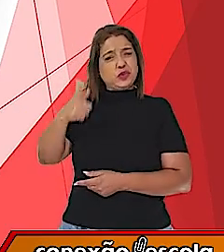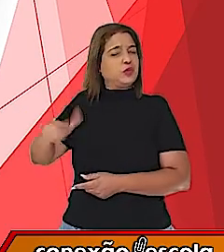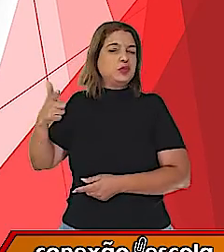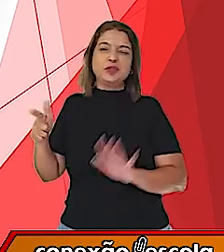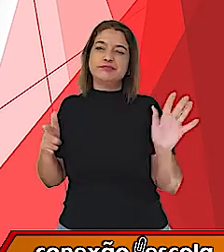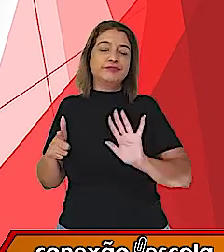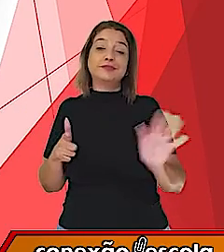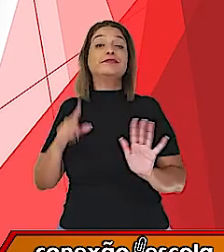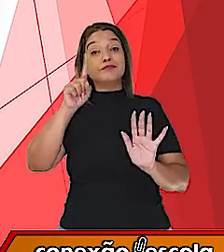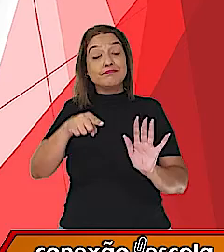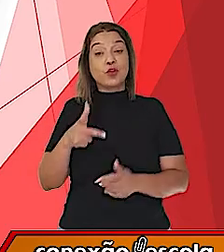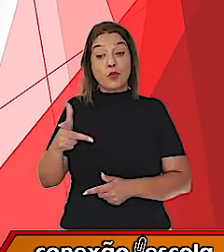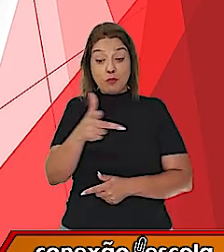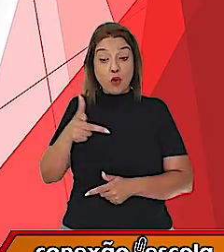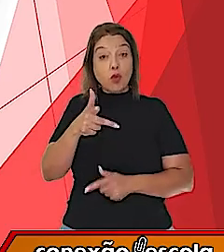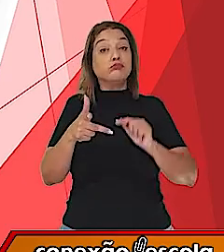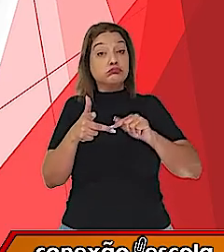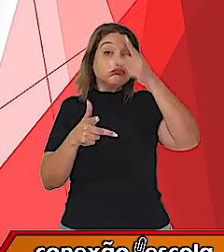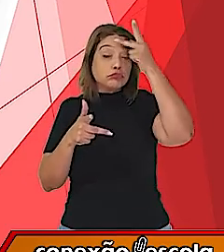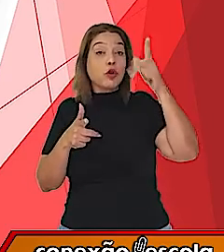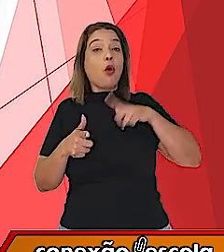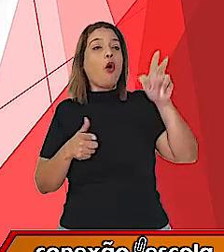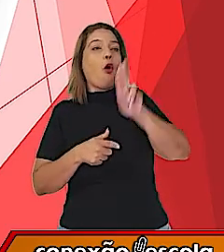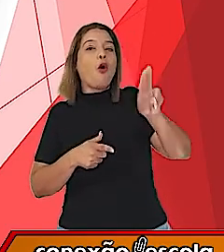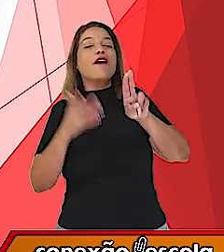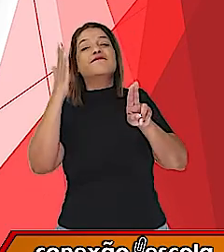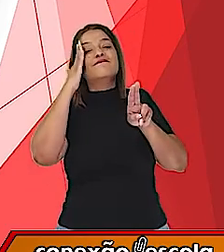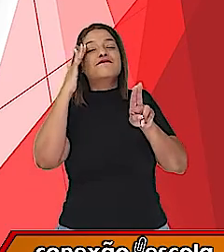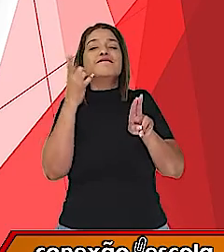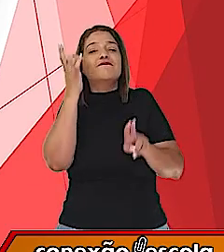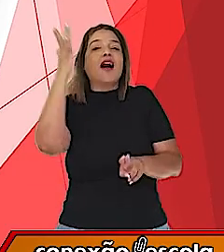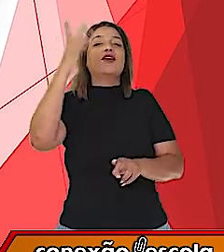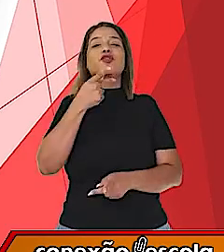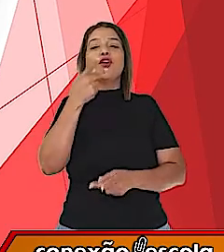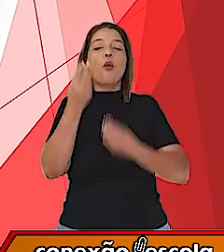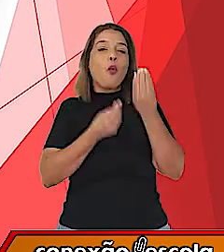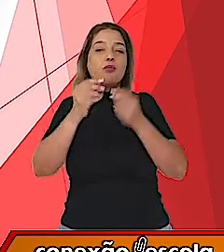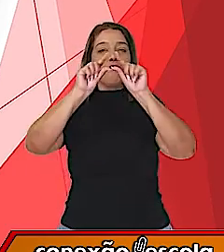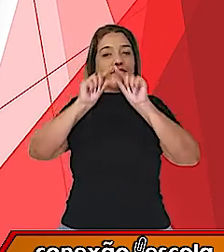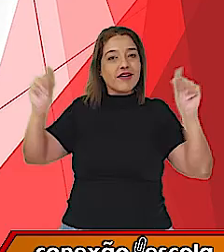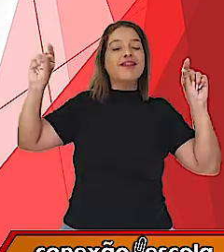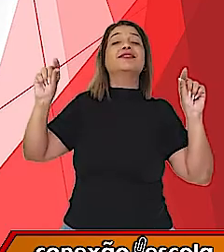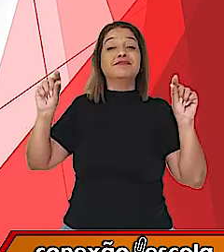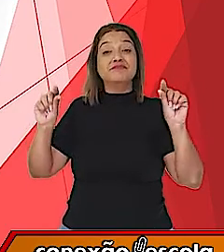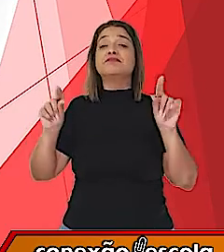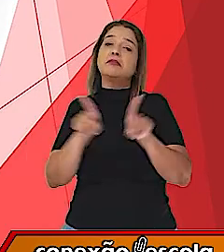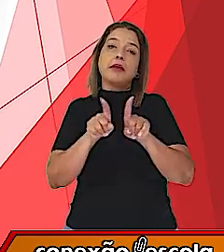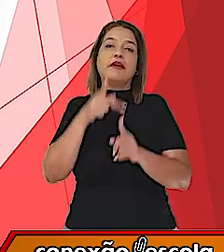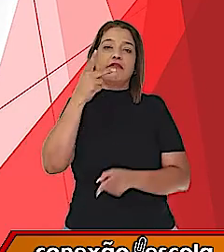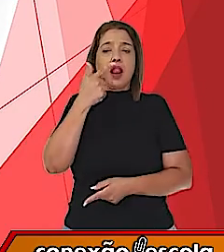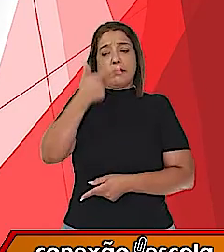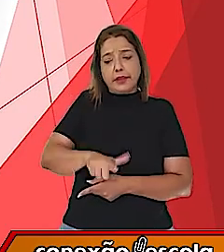o pronome é um recurso bastante usado para dar fluidez ao texto e não dizer novamente as